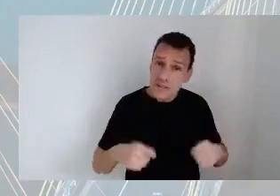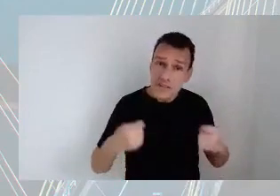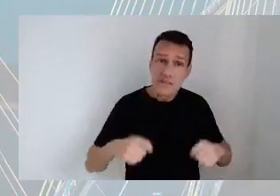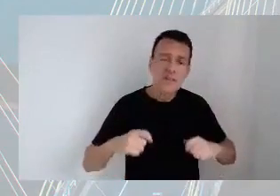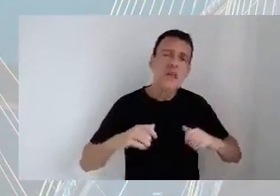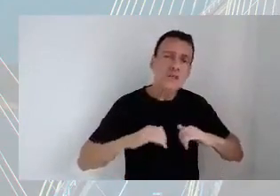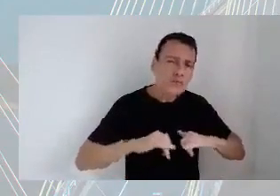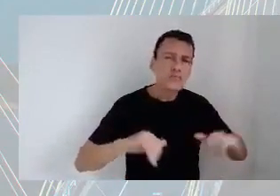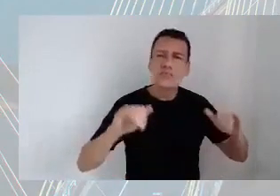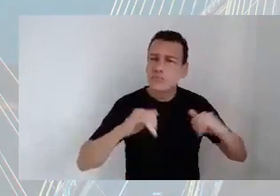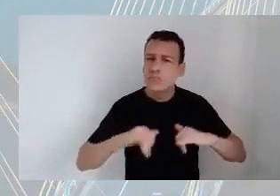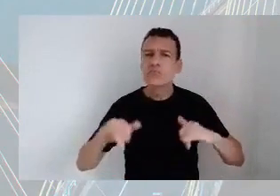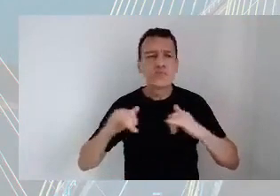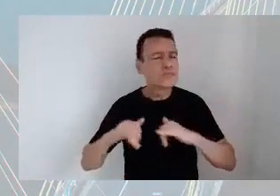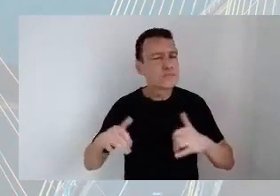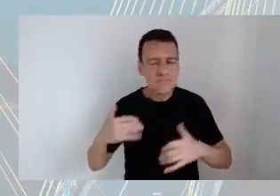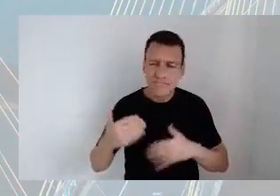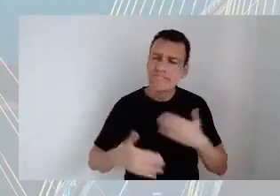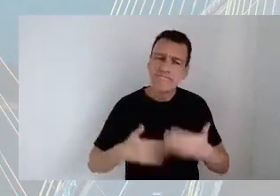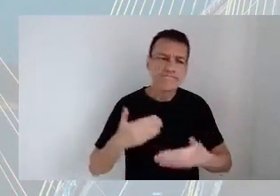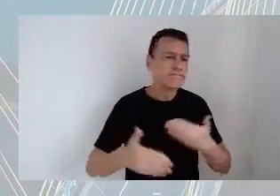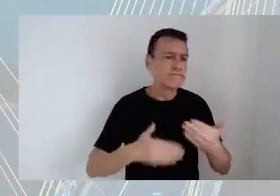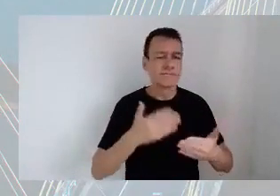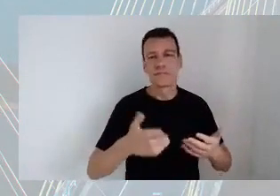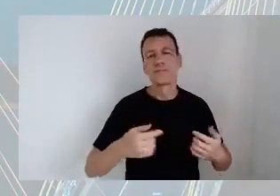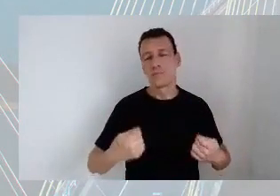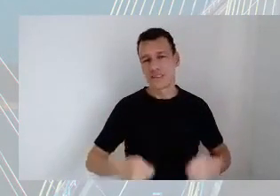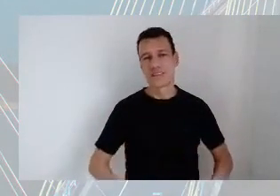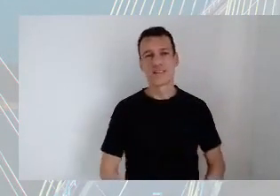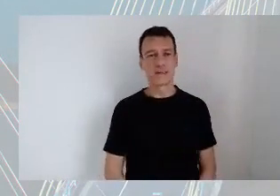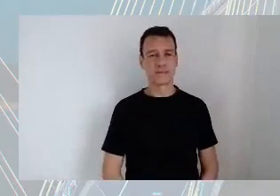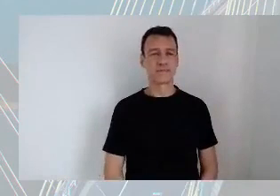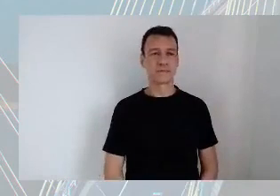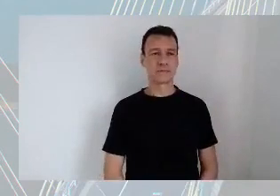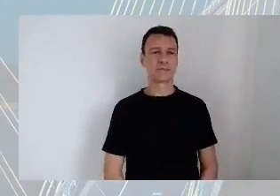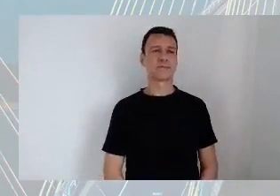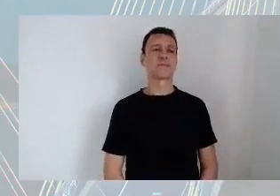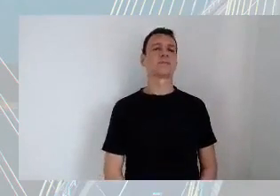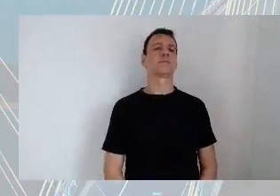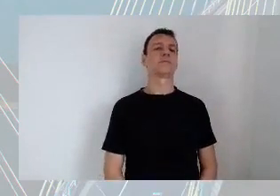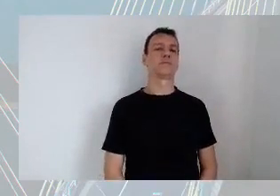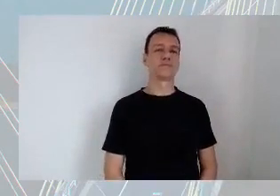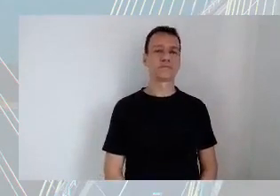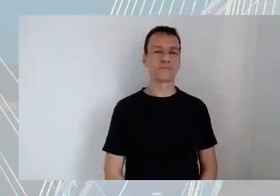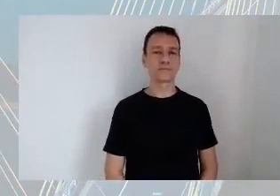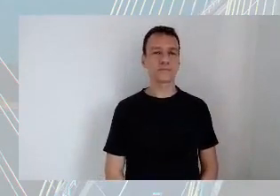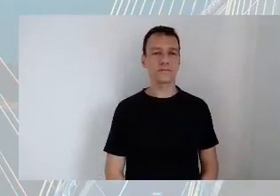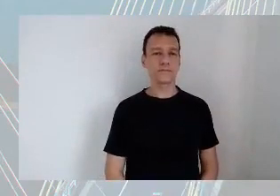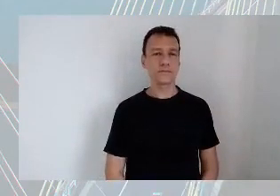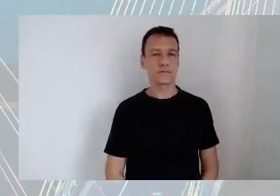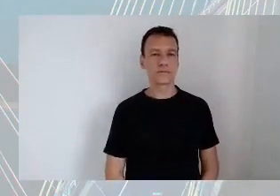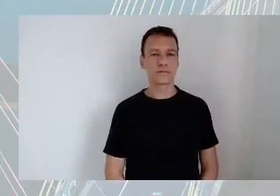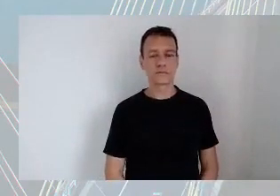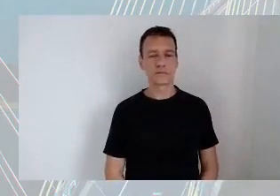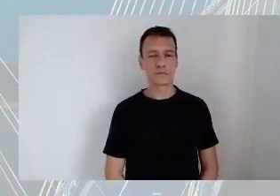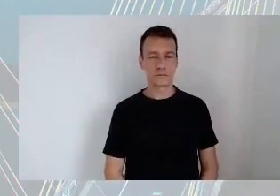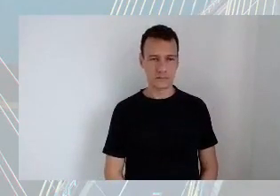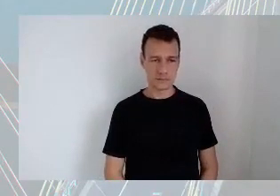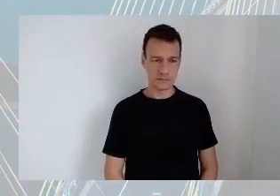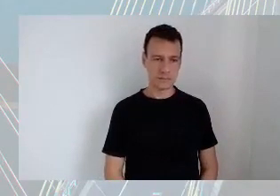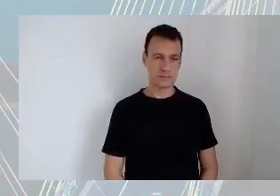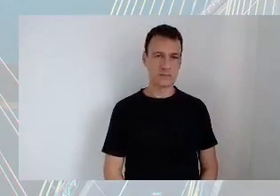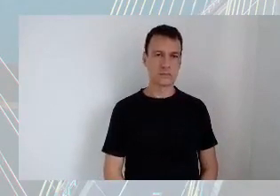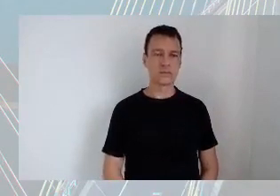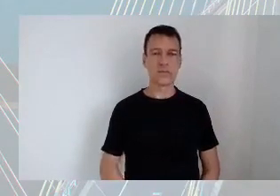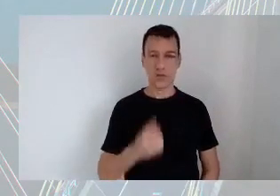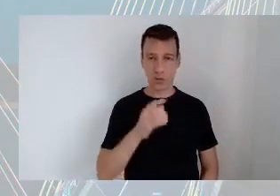jornada. E aí, para trazer um exemplo em que a gente conseguiu, de fato, atuar nas duas pontas,